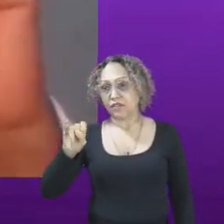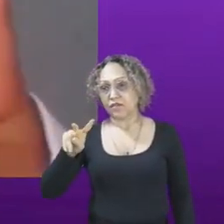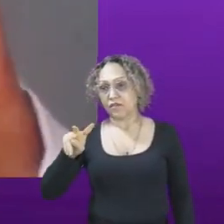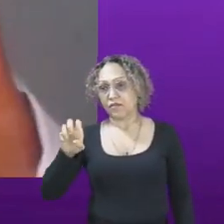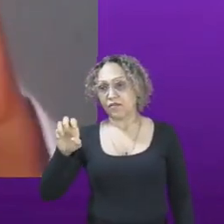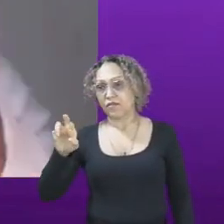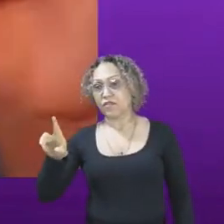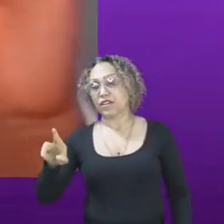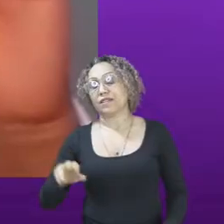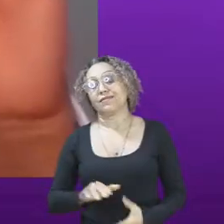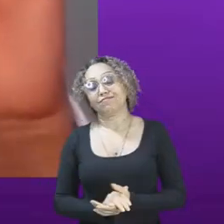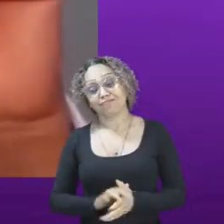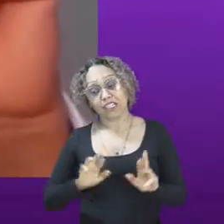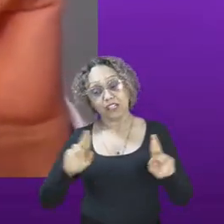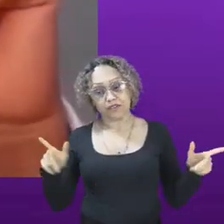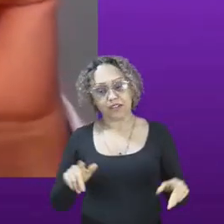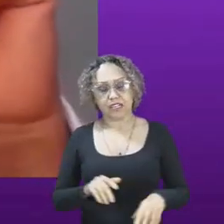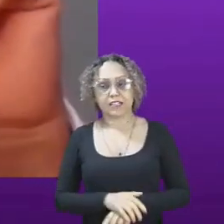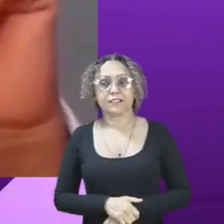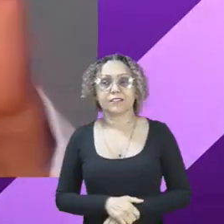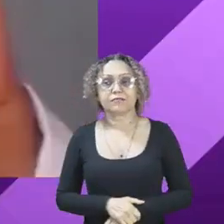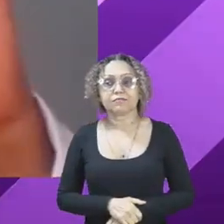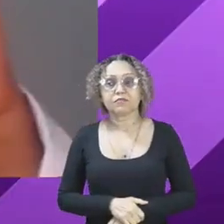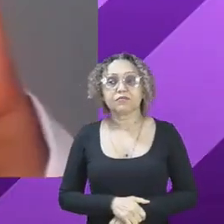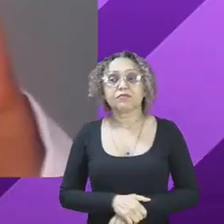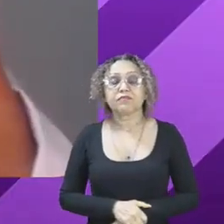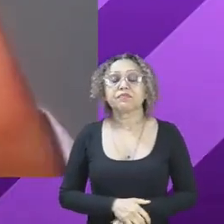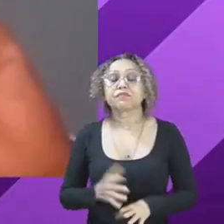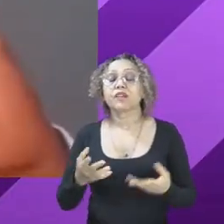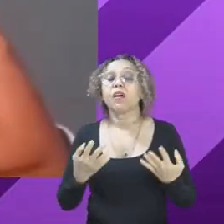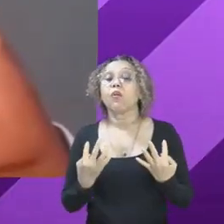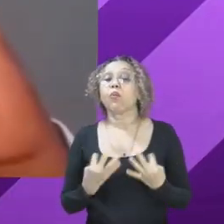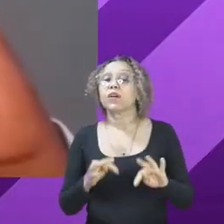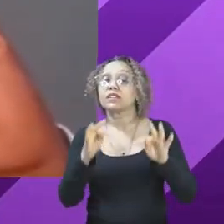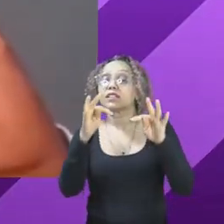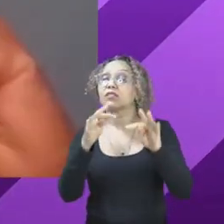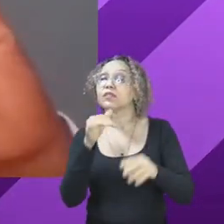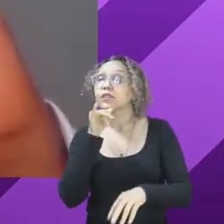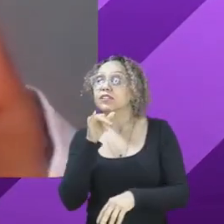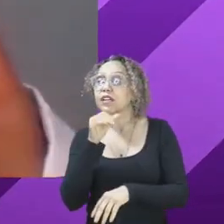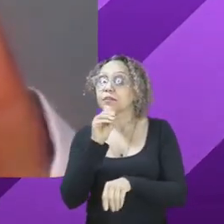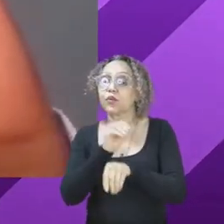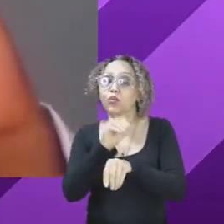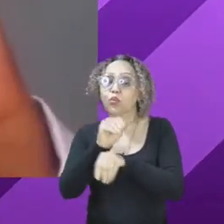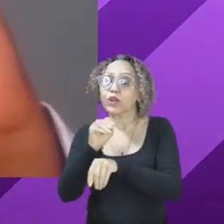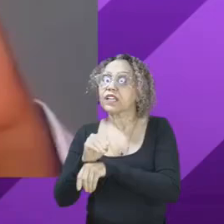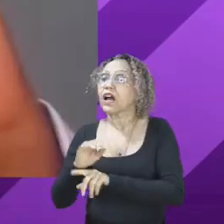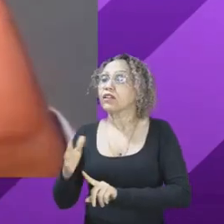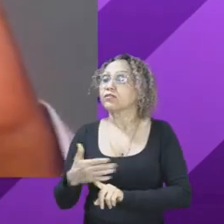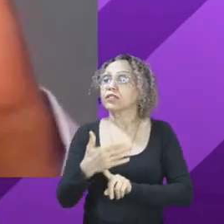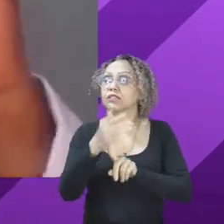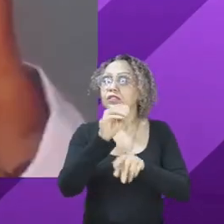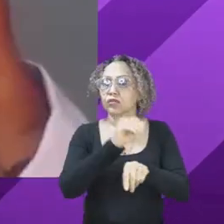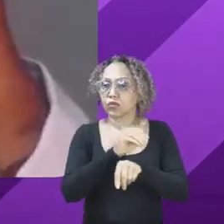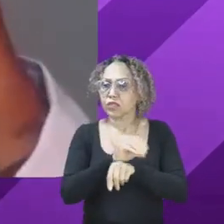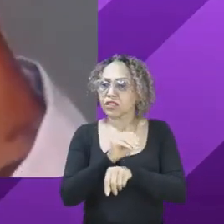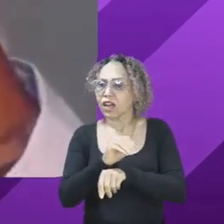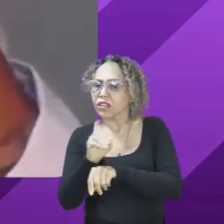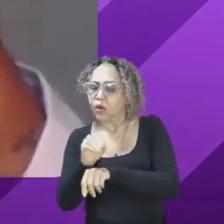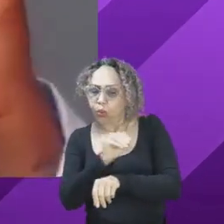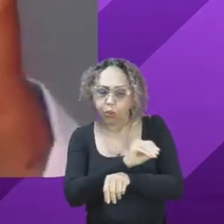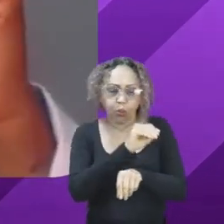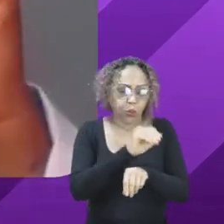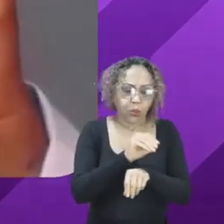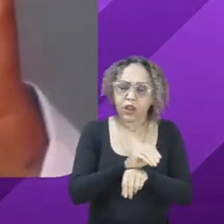gente pensa assim muito comumente nas tecnologias do cuidado, né? E aí pensar o cuidado, porque às vezes o cuidado